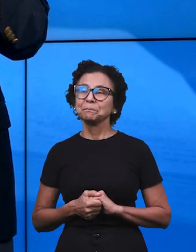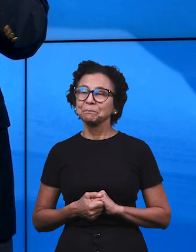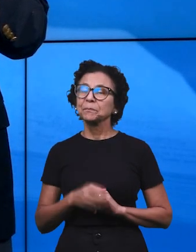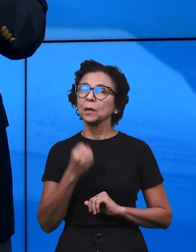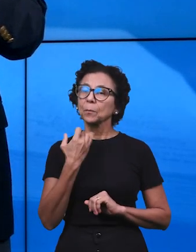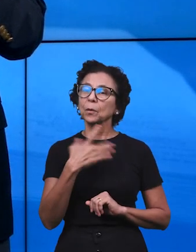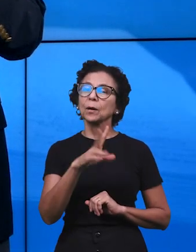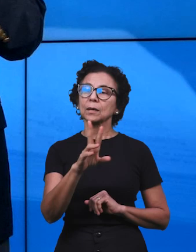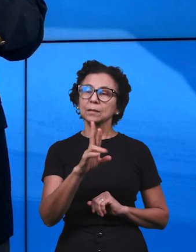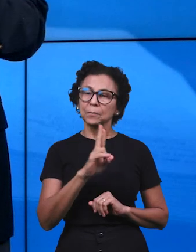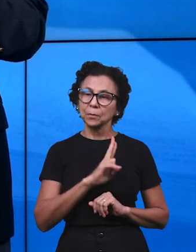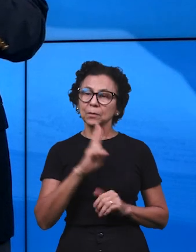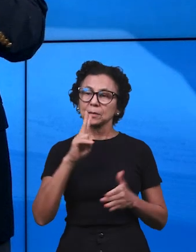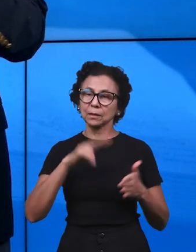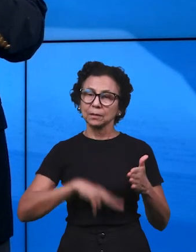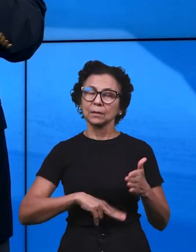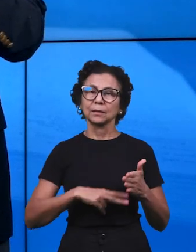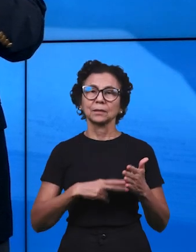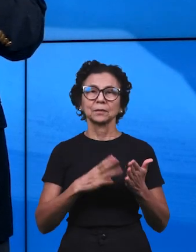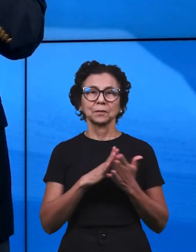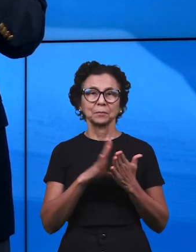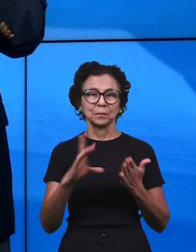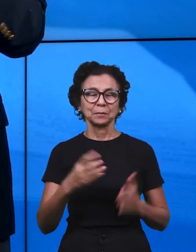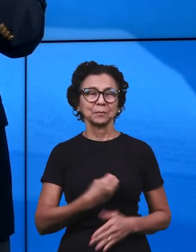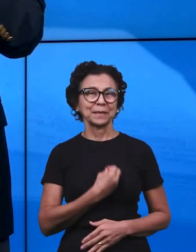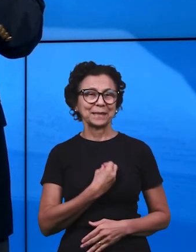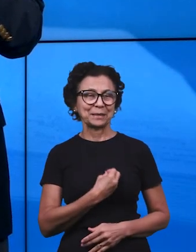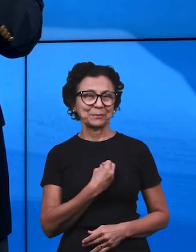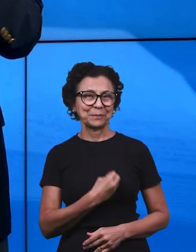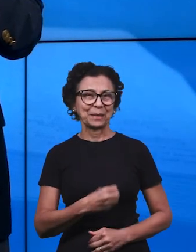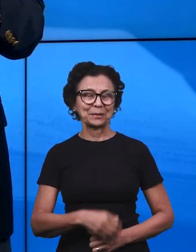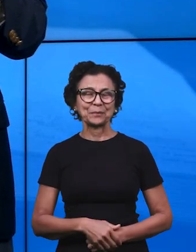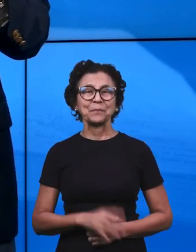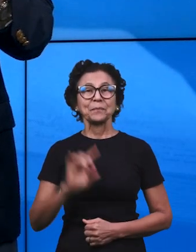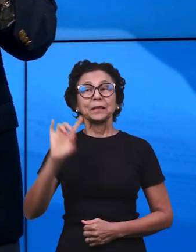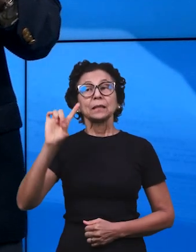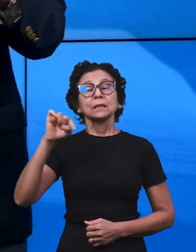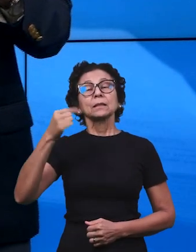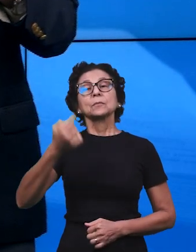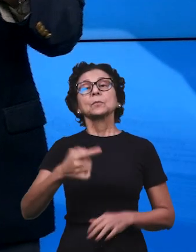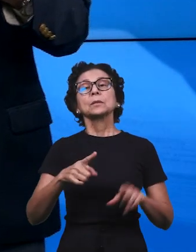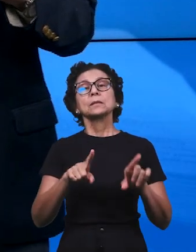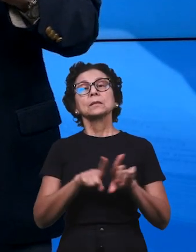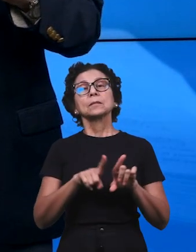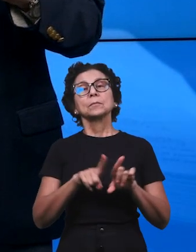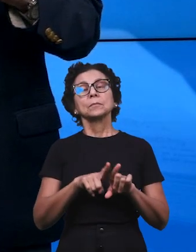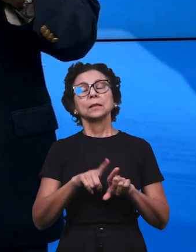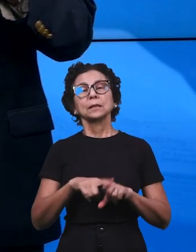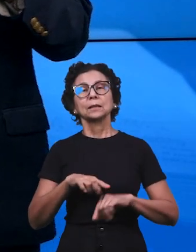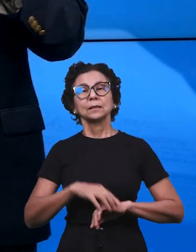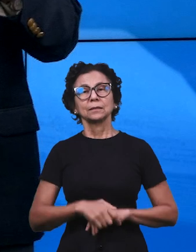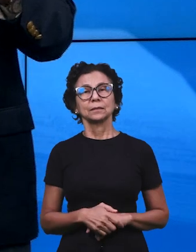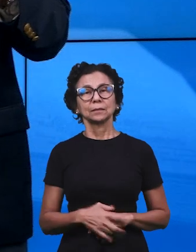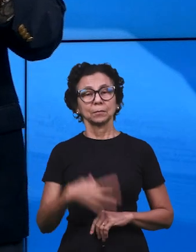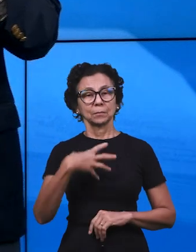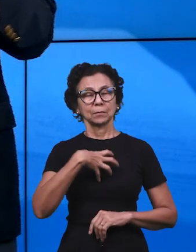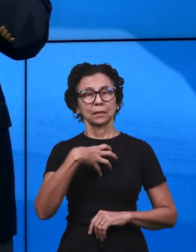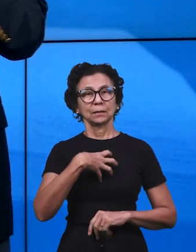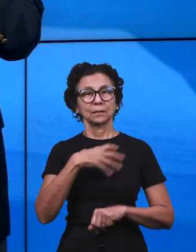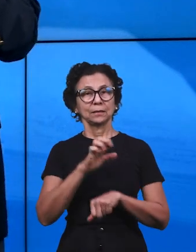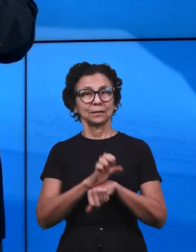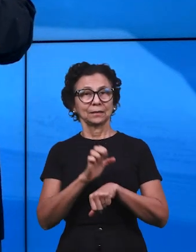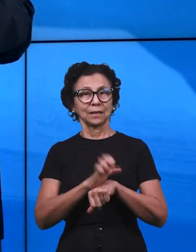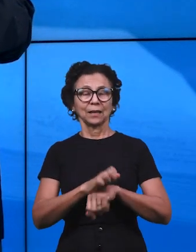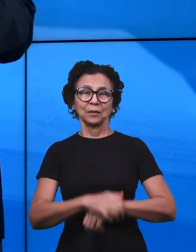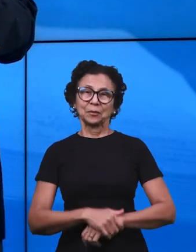resposta, mas leram a palavra do Senhor participando da resposta da pergunta. Depois também, lá em Porto Seguro, a